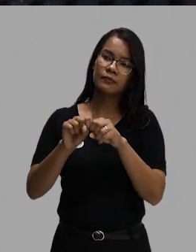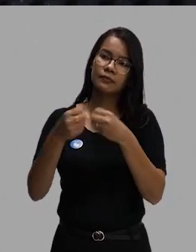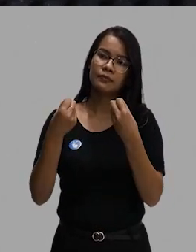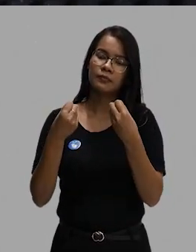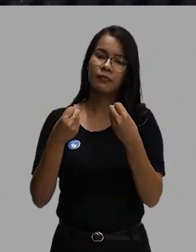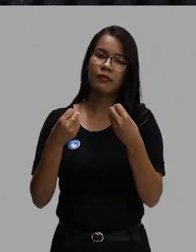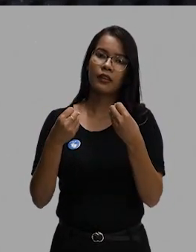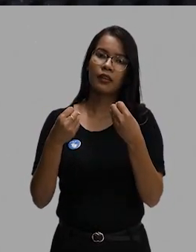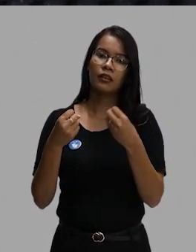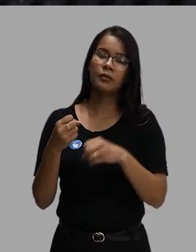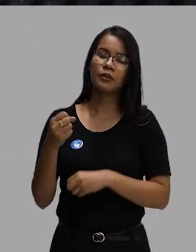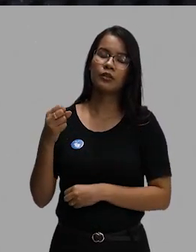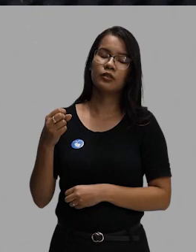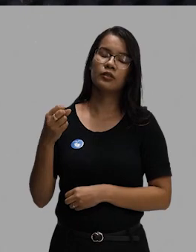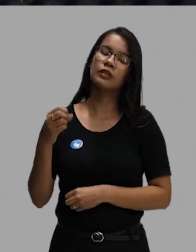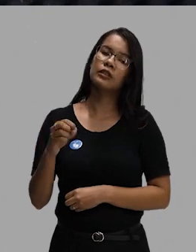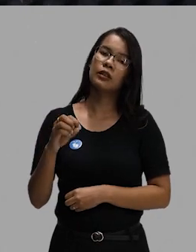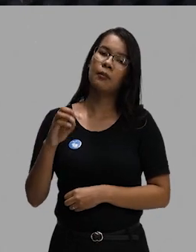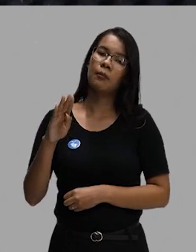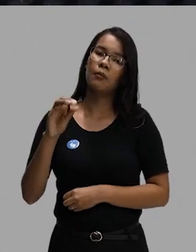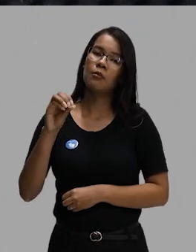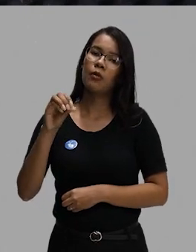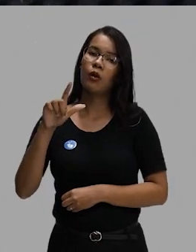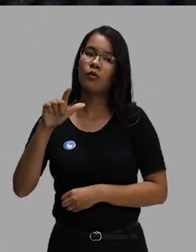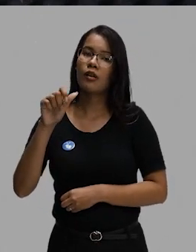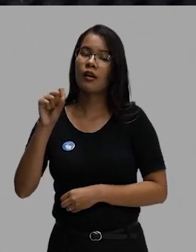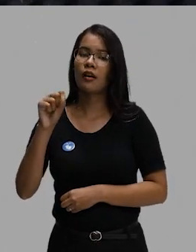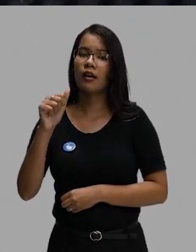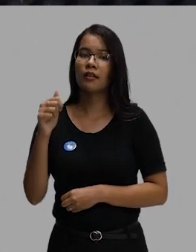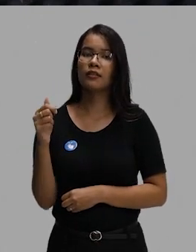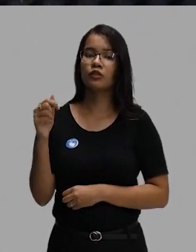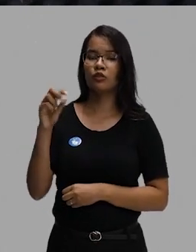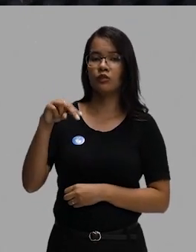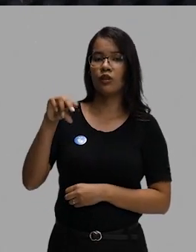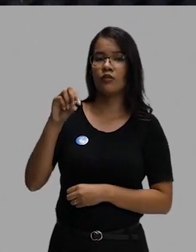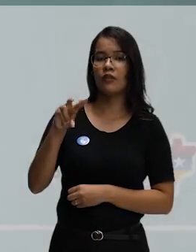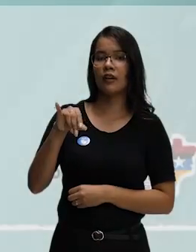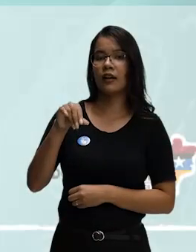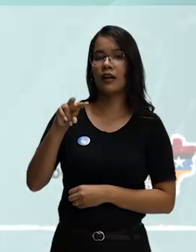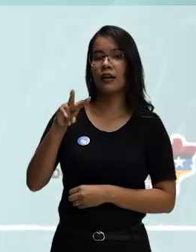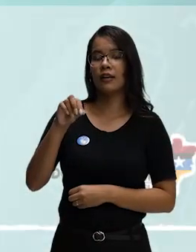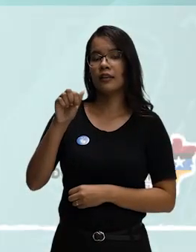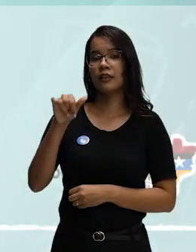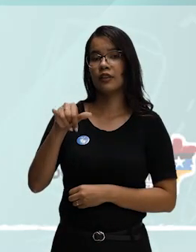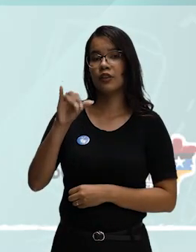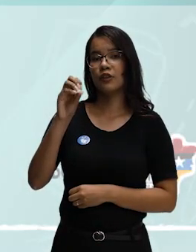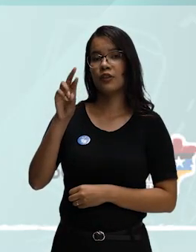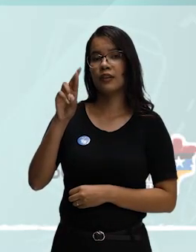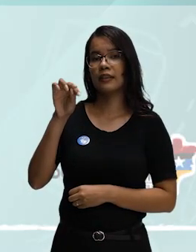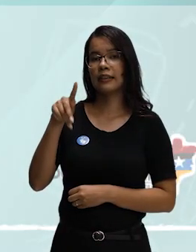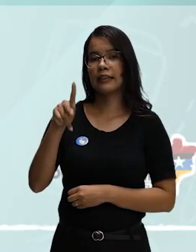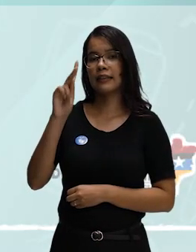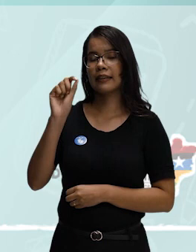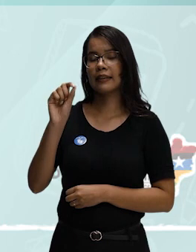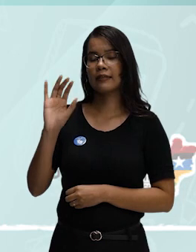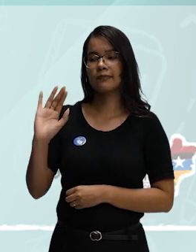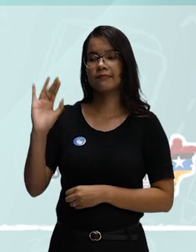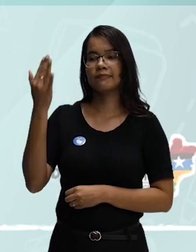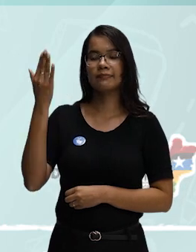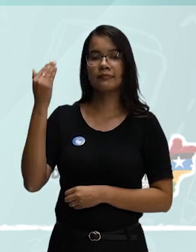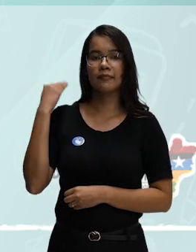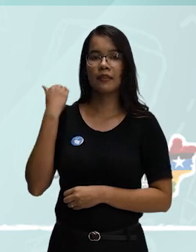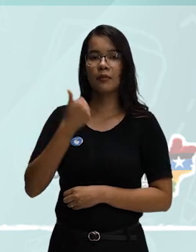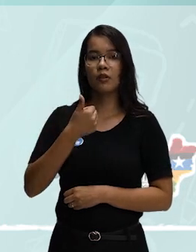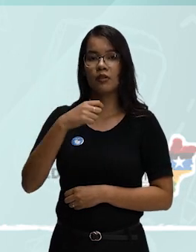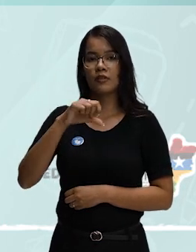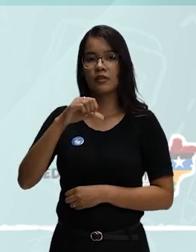de Nova York traz essa crise econômica para o Brasil. E isso também se destaca na produção literária, tá